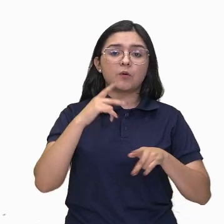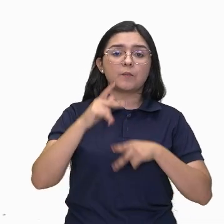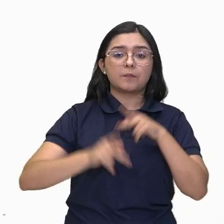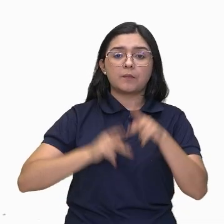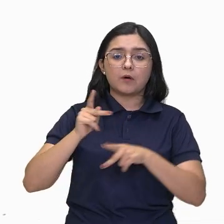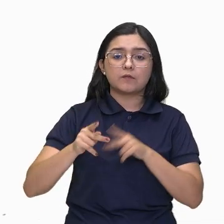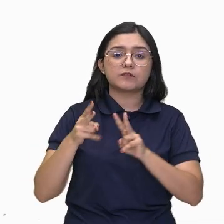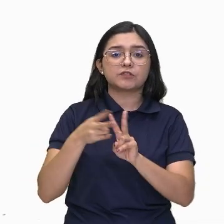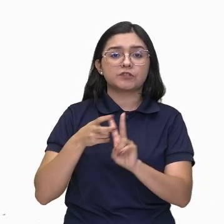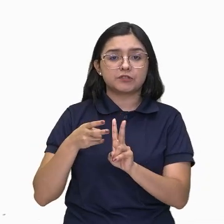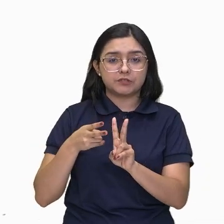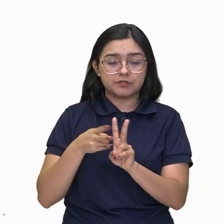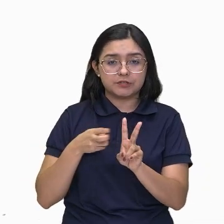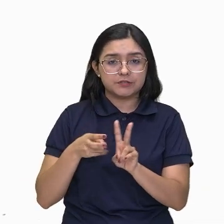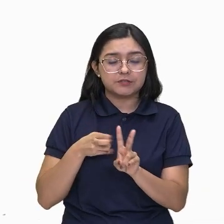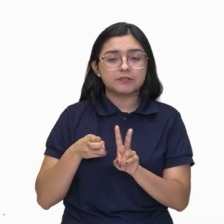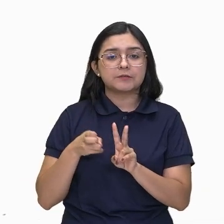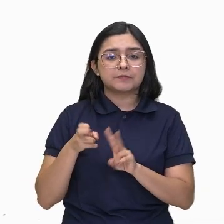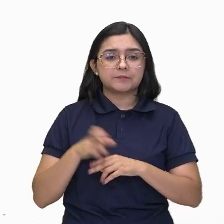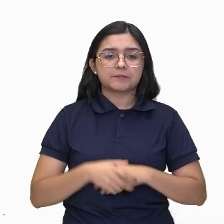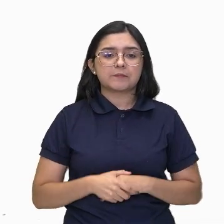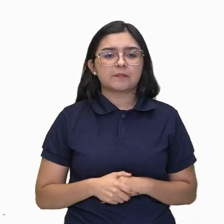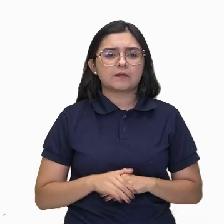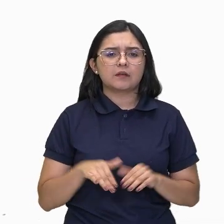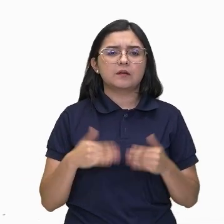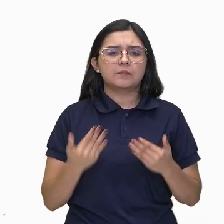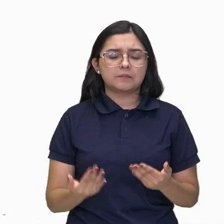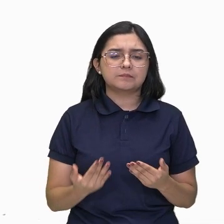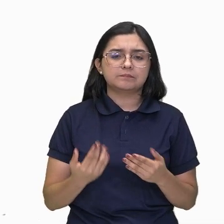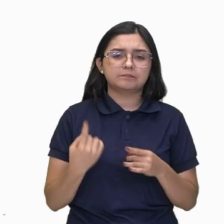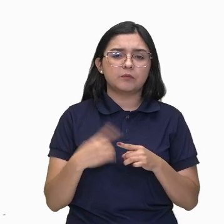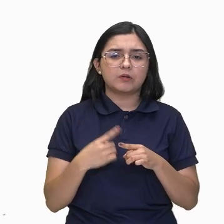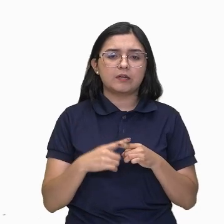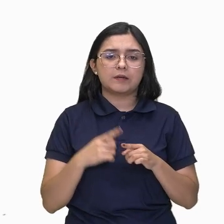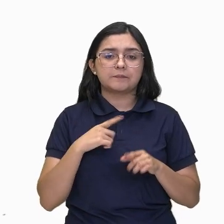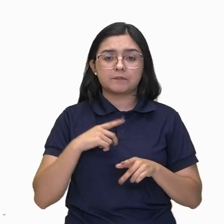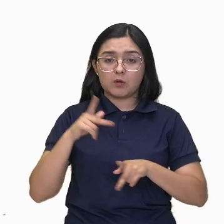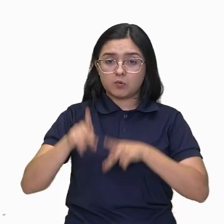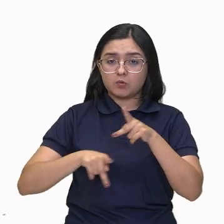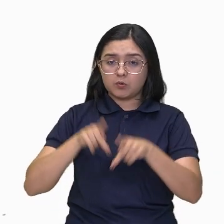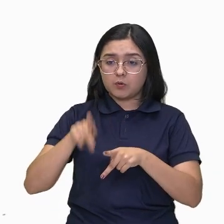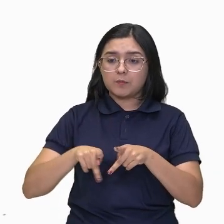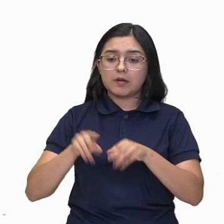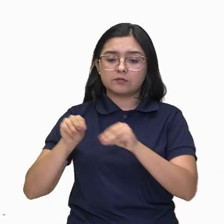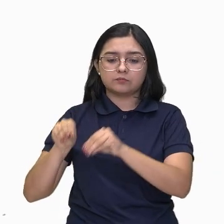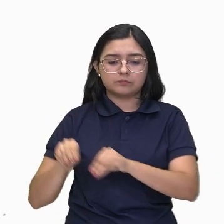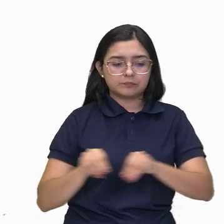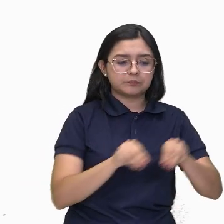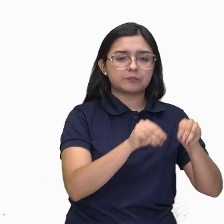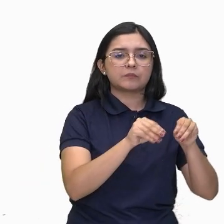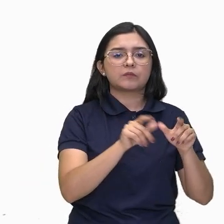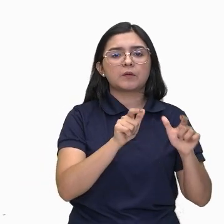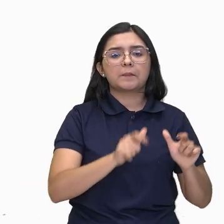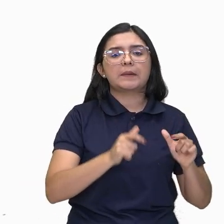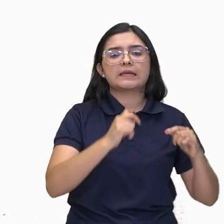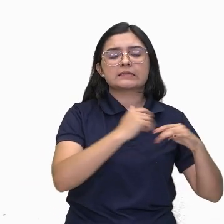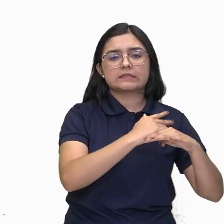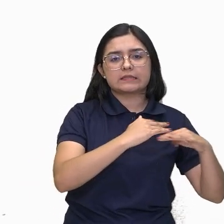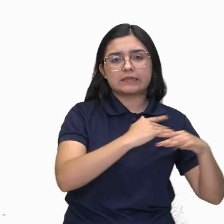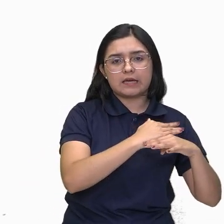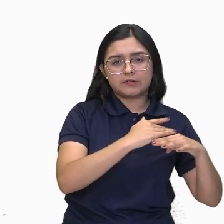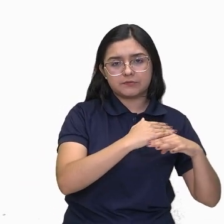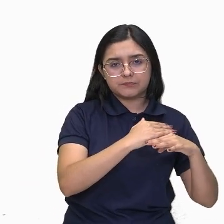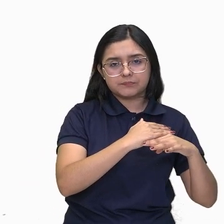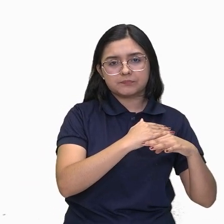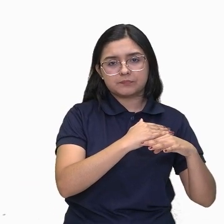tradicionais, né? Povos indígenas, muitas vezes, que eles saem, né, das suas aldeias e vão para o mundo, a questão da cidade, né? Para a questão